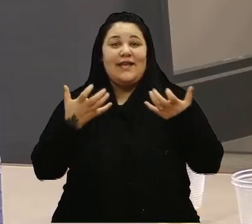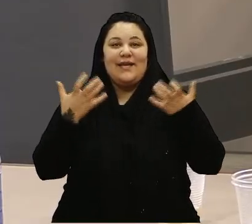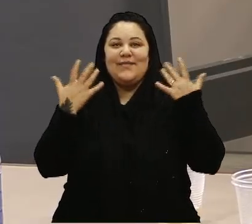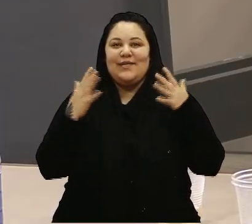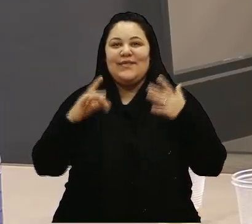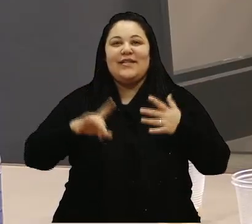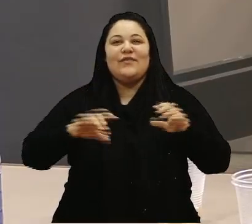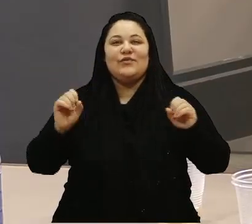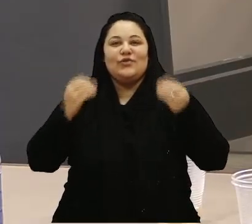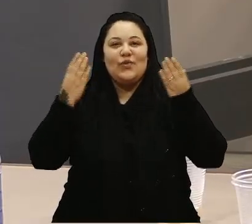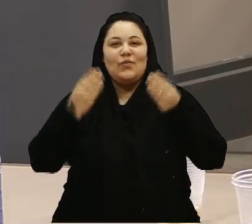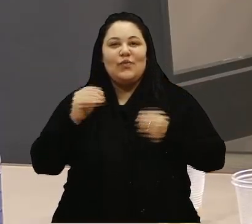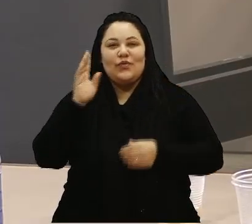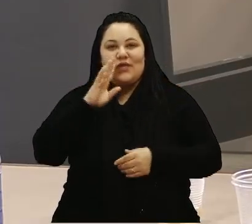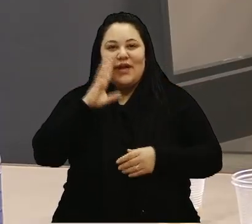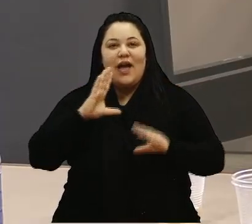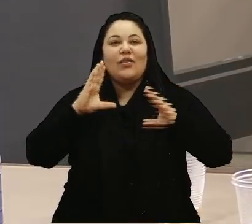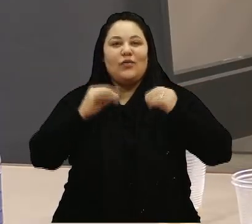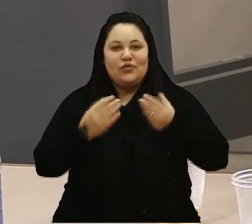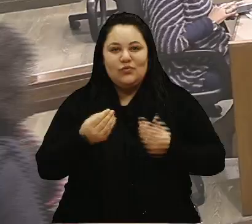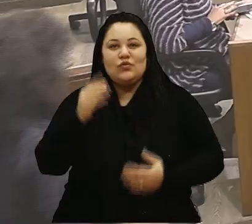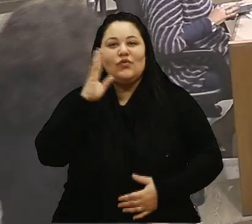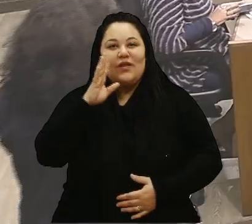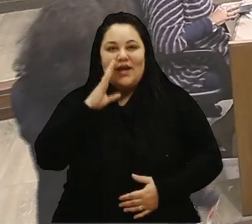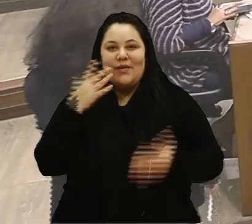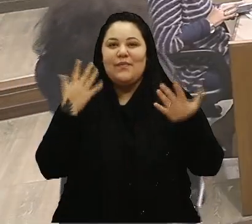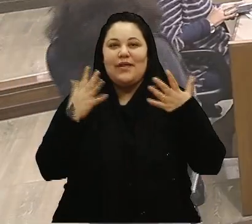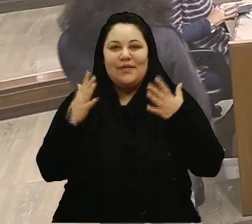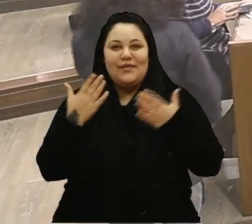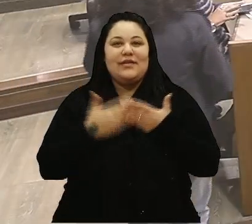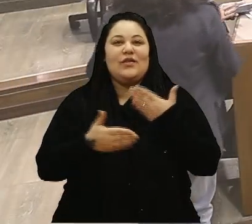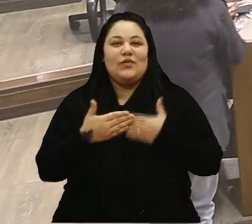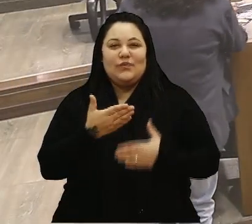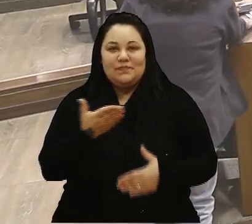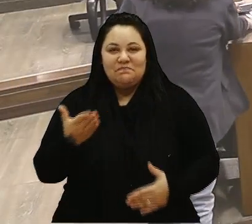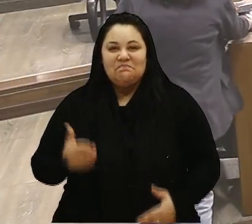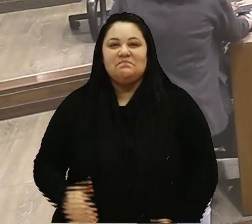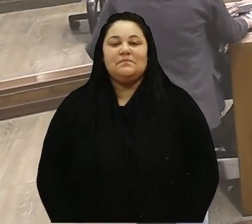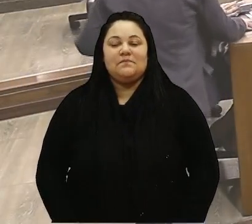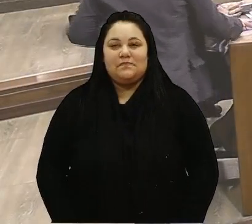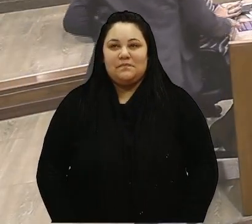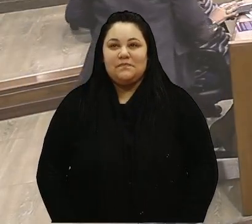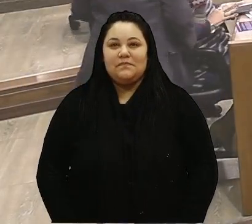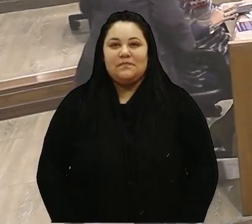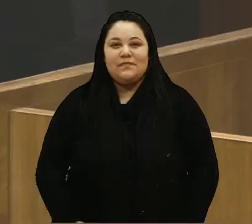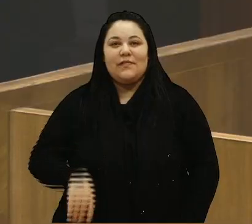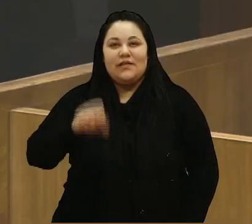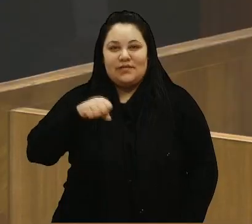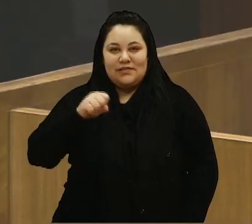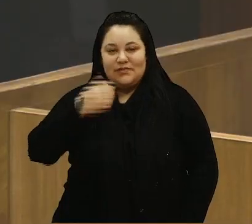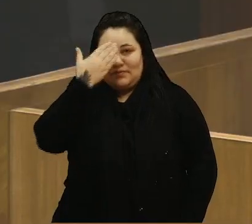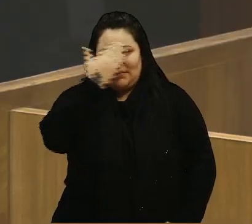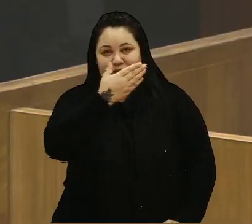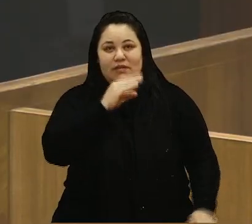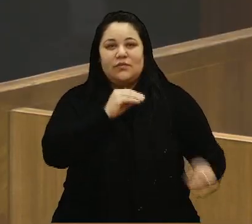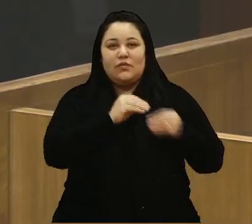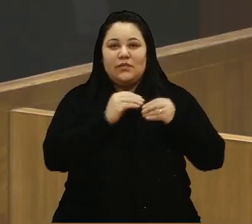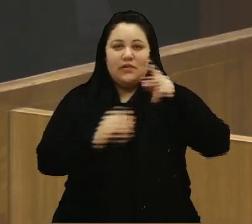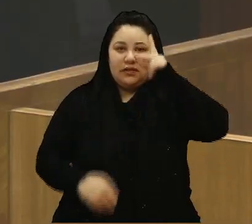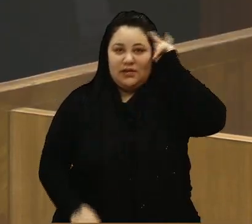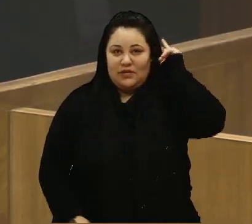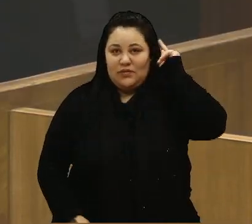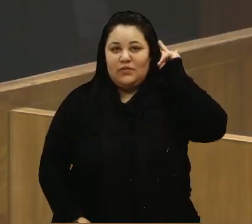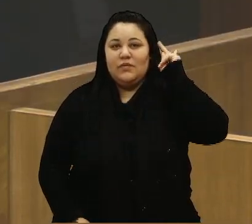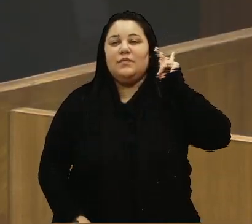bem bacana e a noite foi bem legal, parabéns a todos aí, seria isso. Isso aí, então. Obrigado pela contribuição, vereador Iago. Quanto